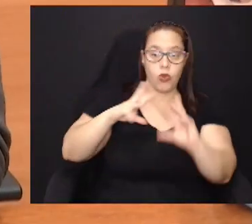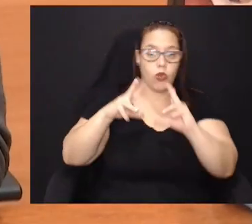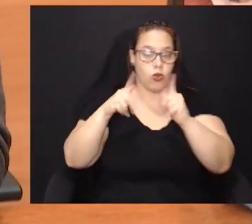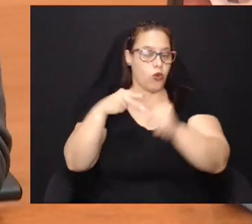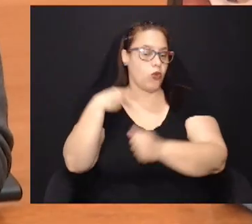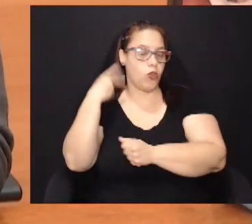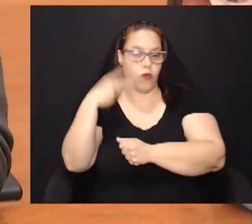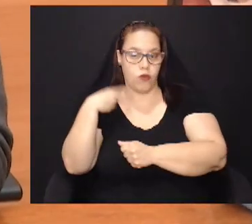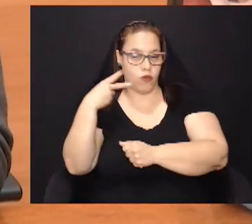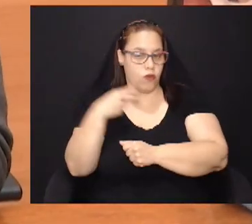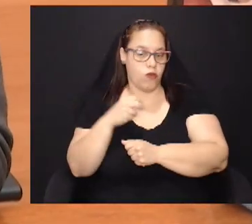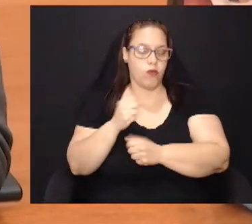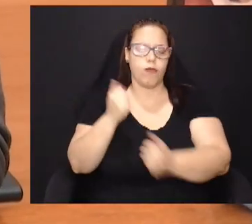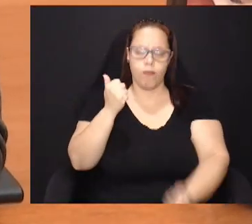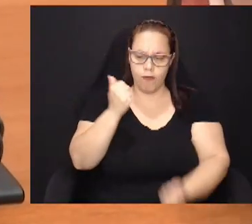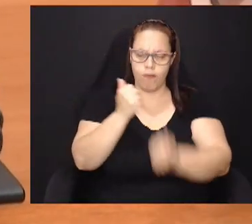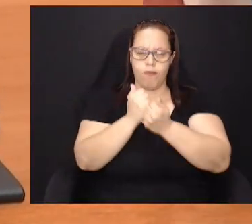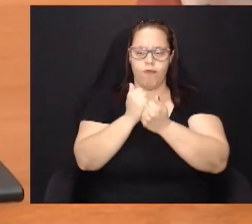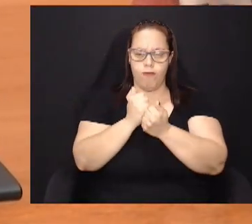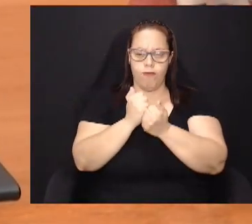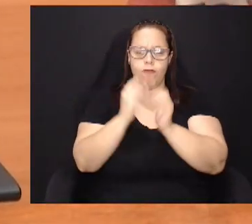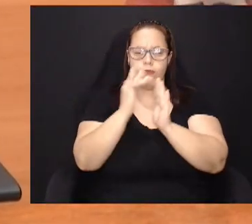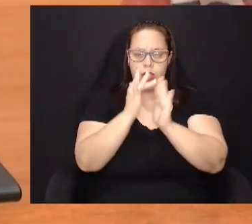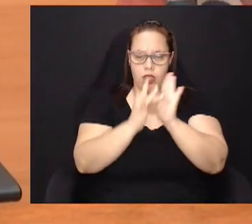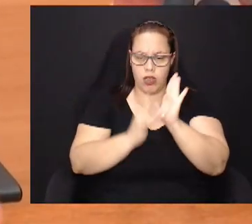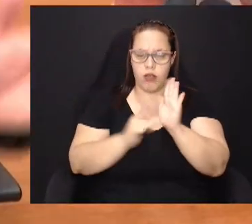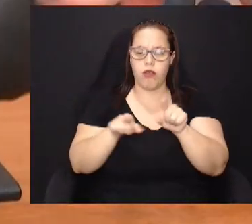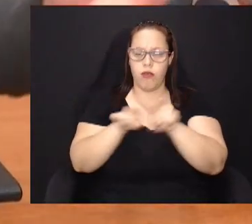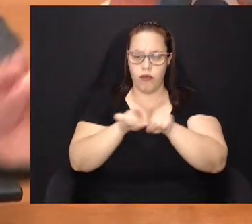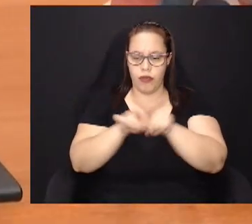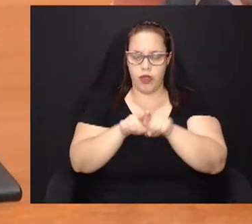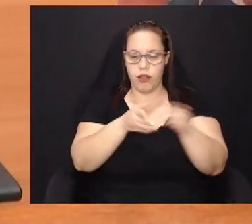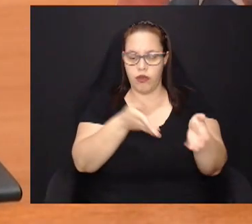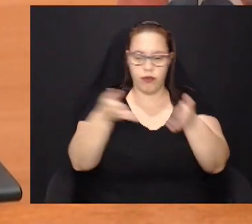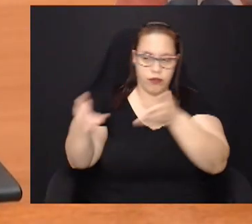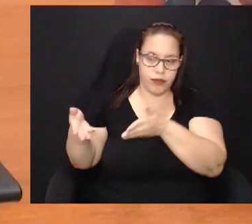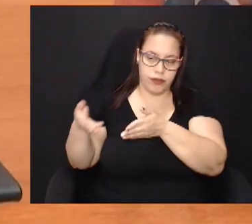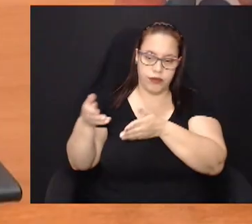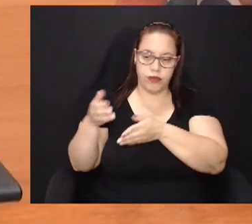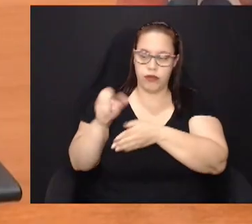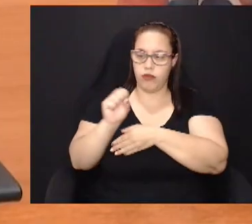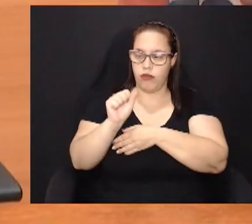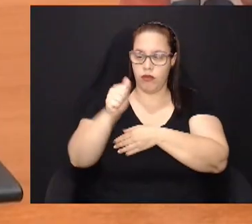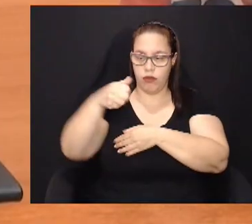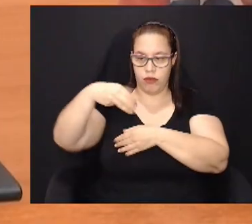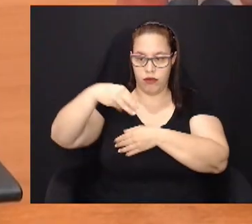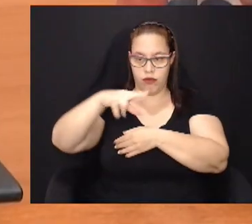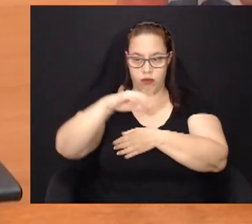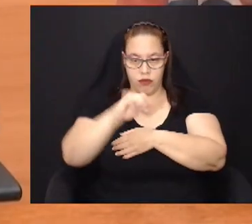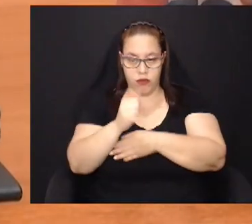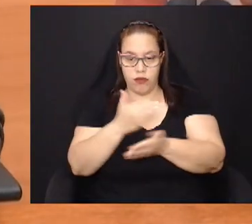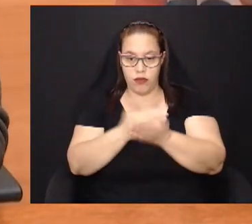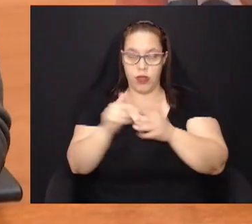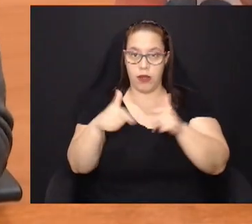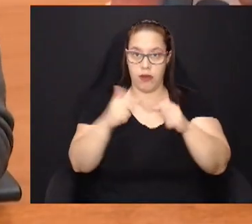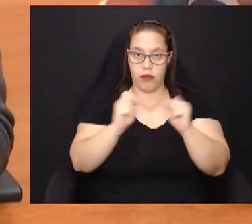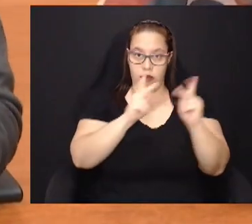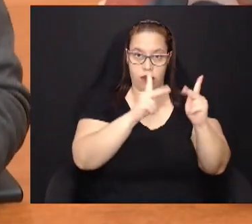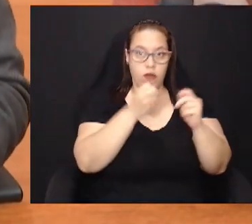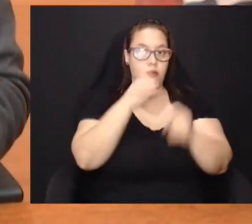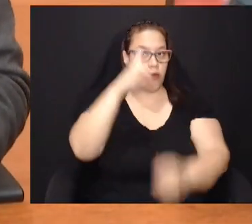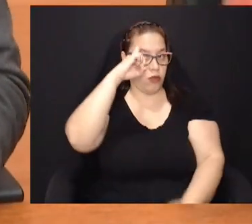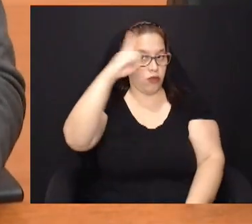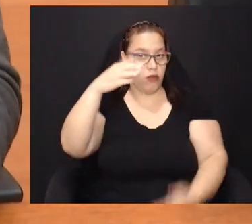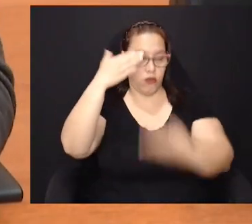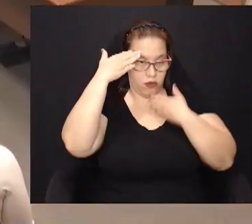vereadores que defendem essa causa também. Então vou passar a palavra à doutora Samira, que vai dar início aos trabalhos aí. Bom dia a todos e muito